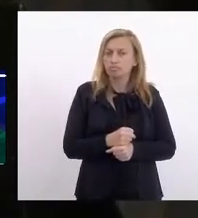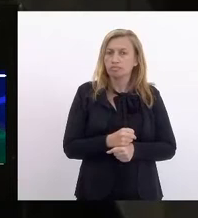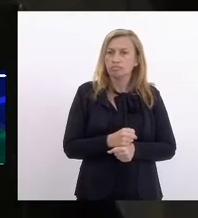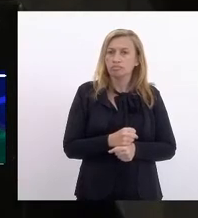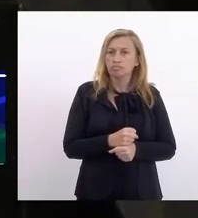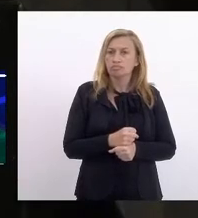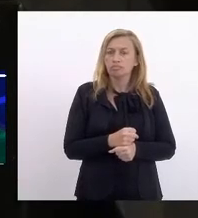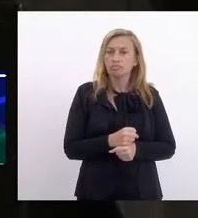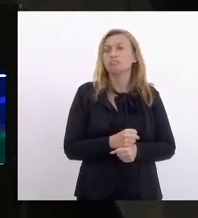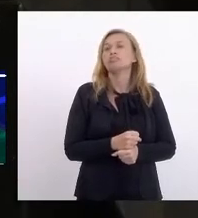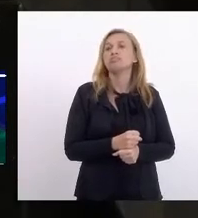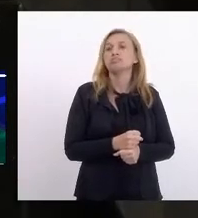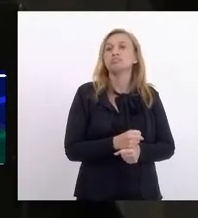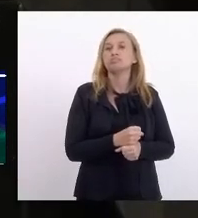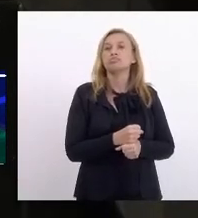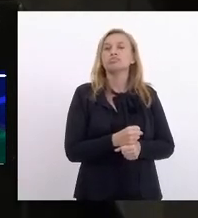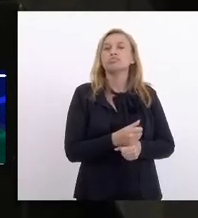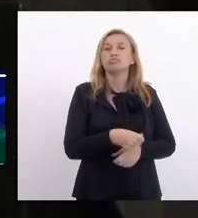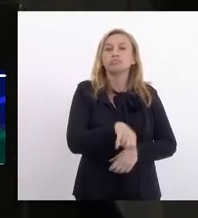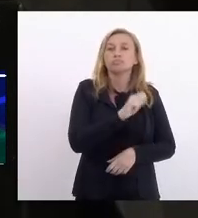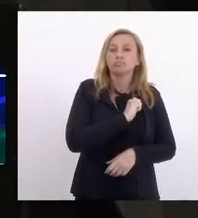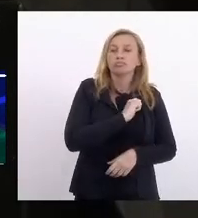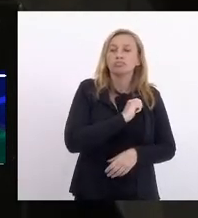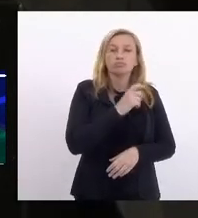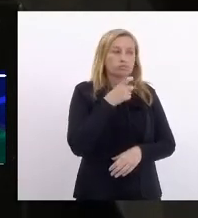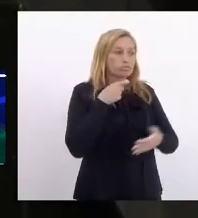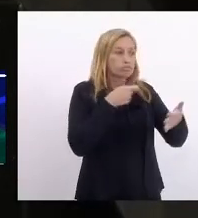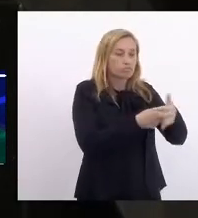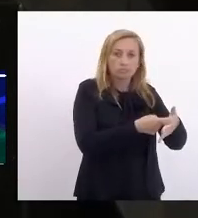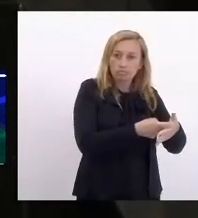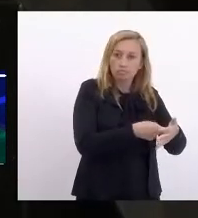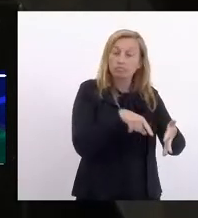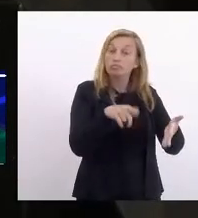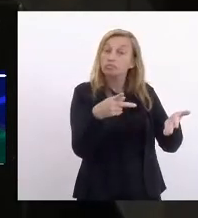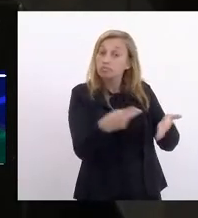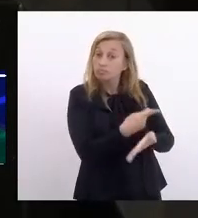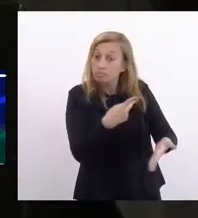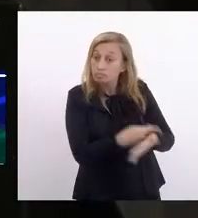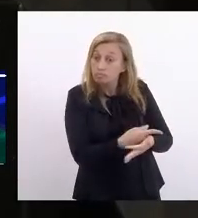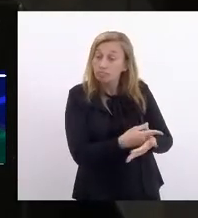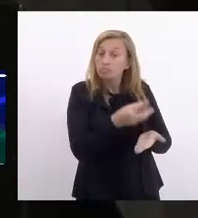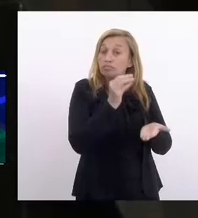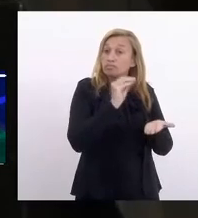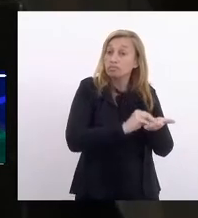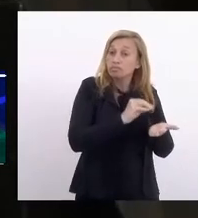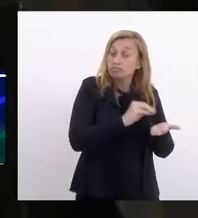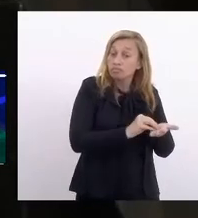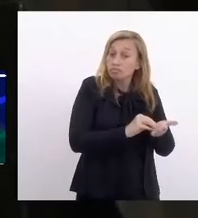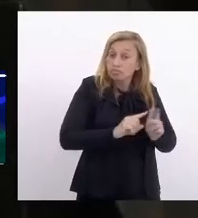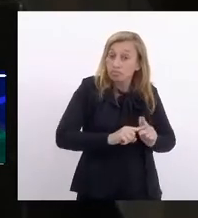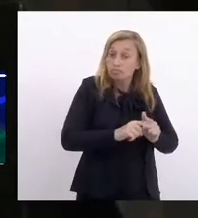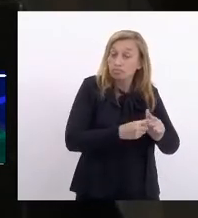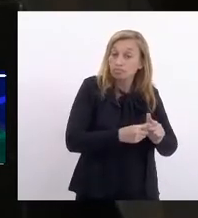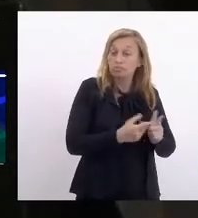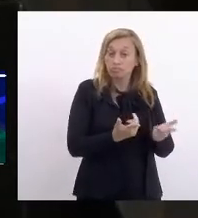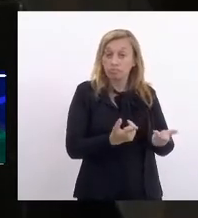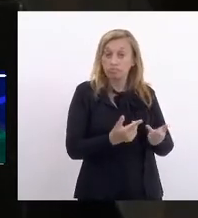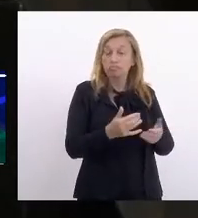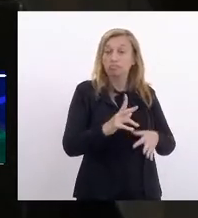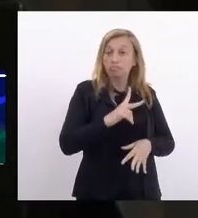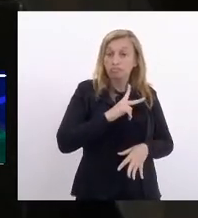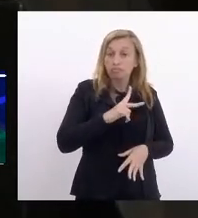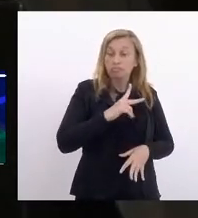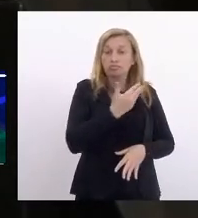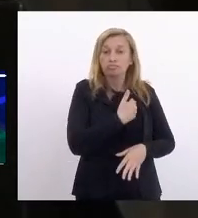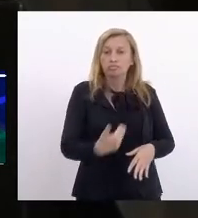renúncia fiscal. Portanto, denunciar aqui essa incoerência, essa falta de alinhamento do discurso do próprio